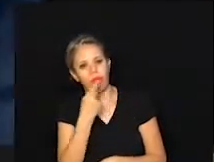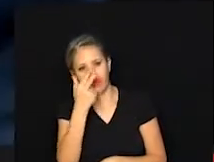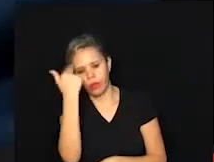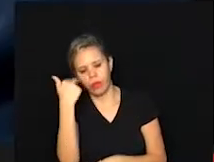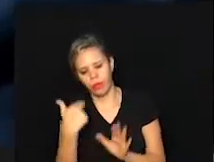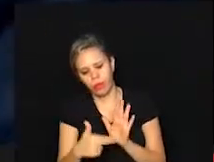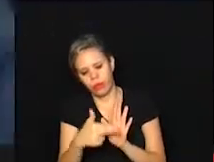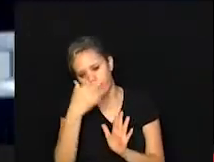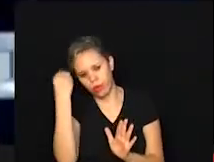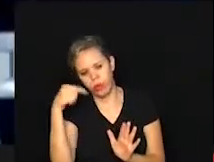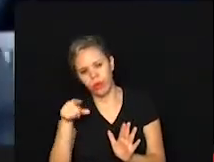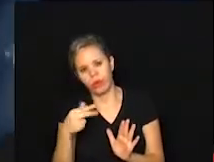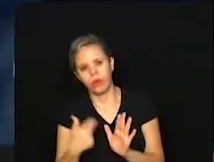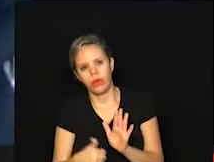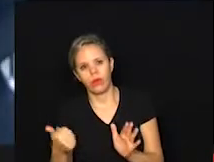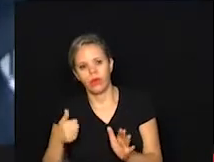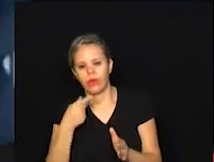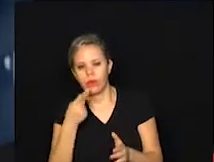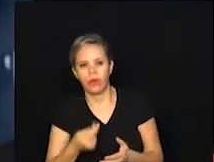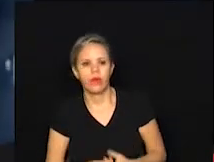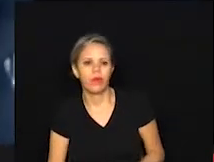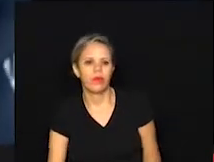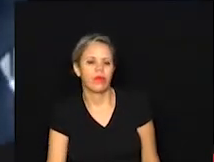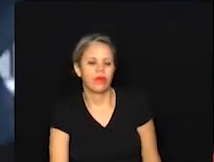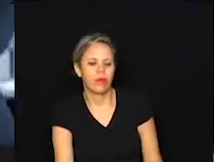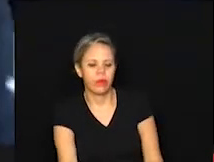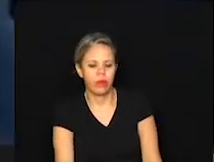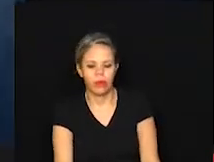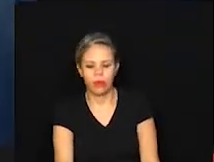teu nome na minha primeira fala.